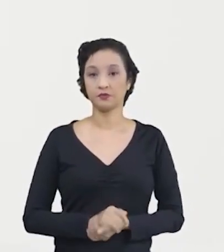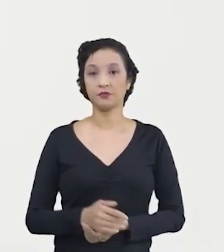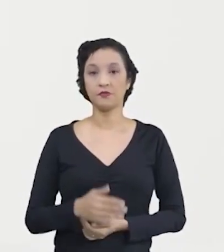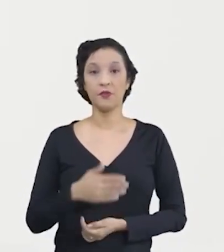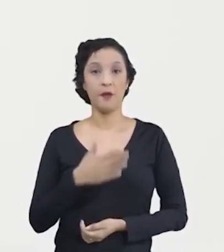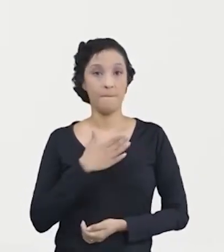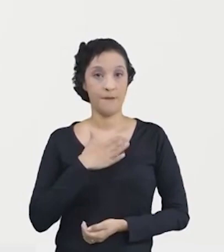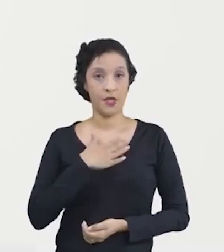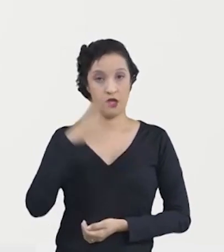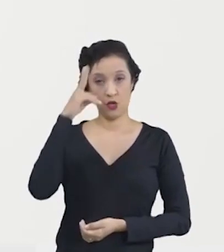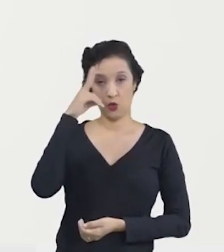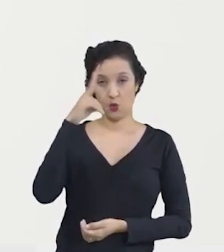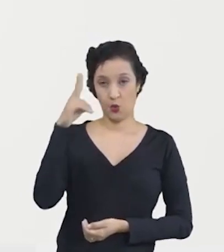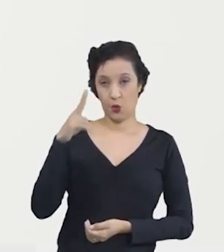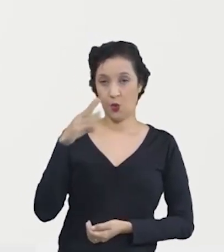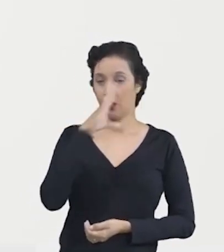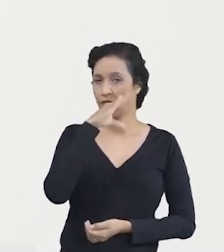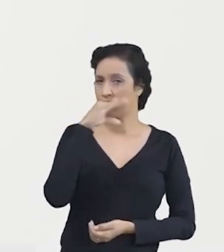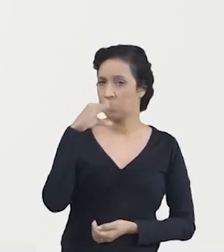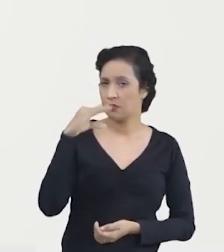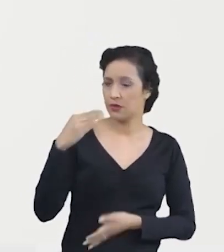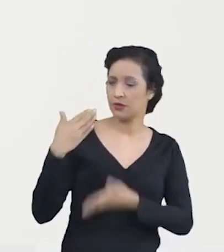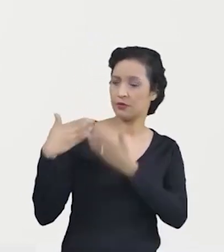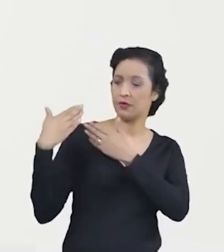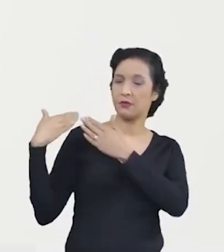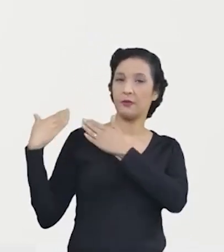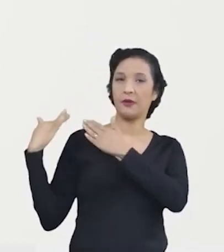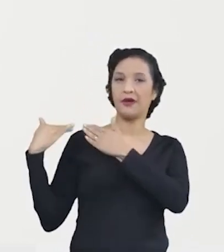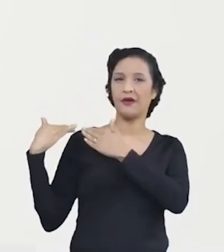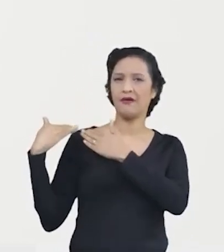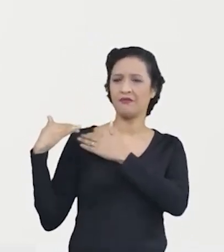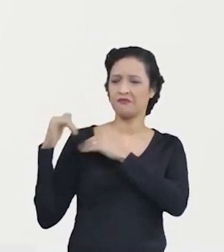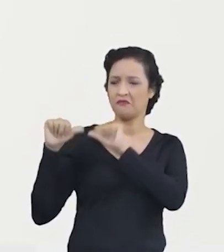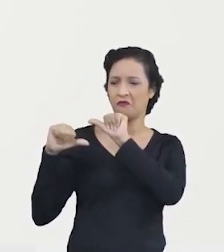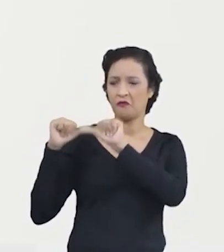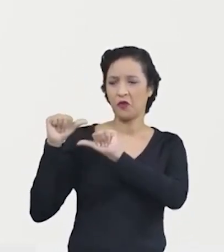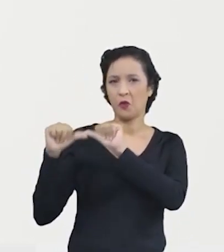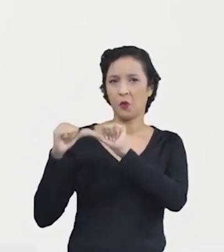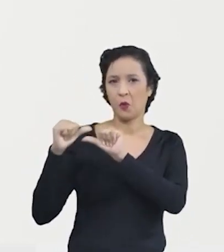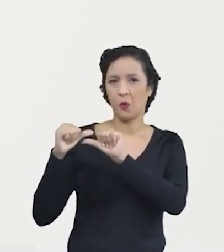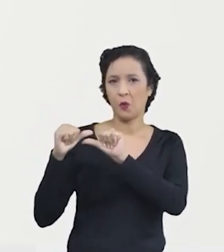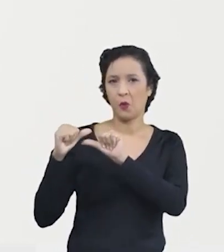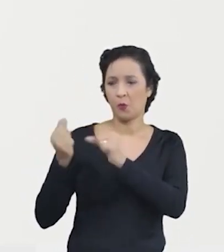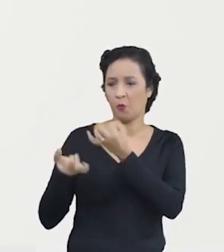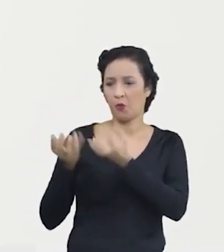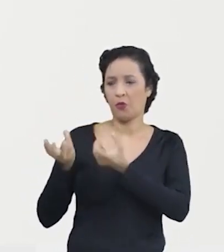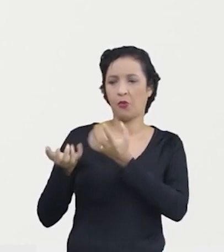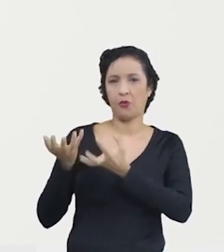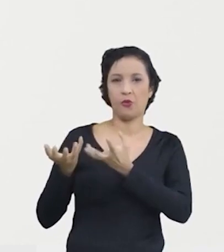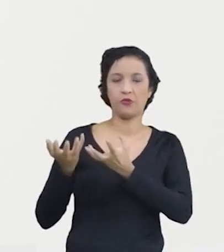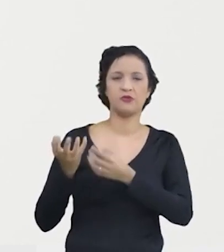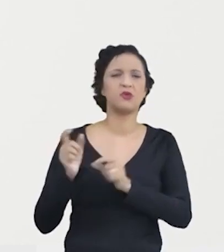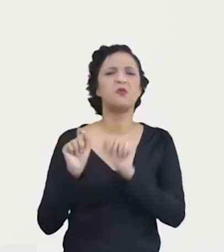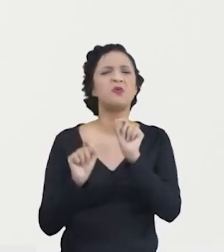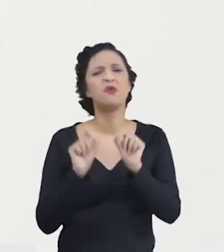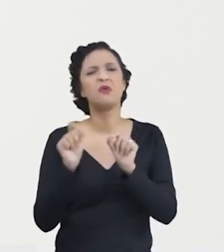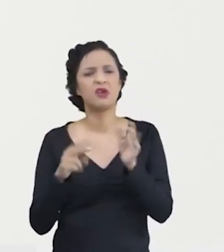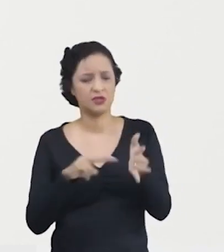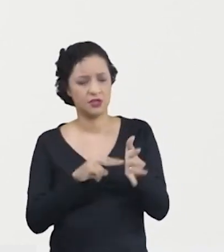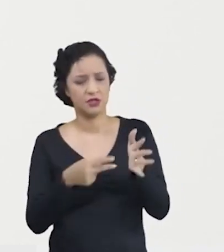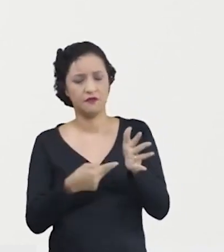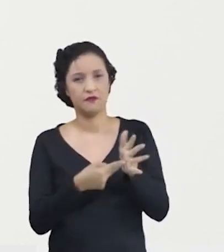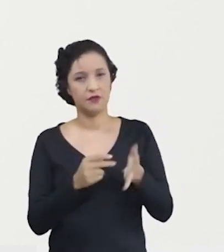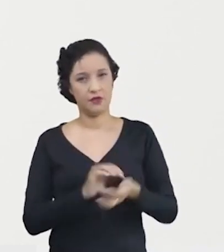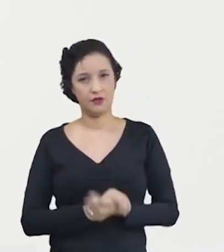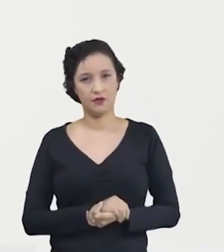Minha infância virou lenha. O que eu quero dizer? Será que eu quero dizer que a infância